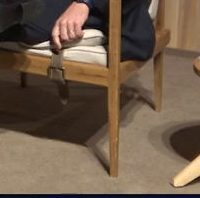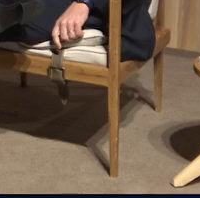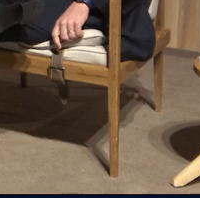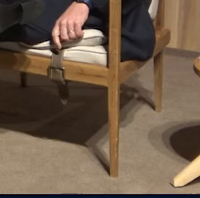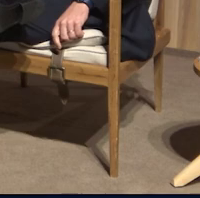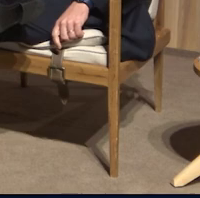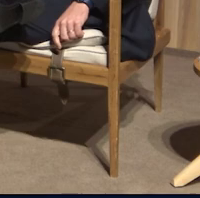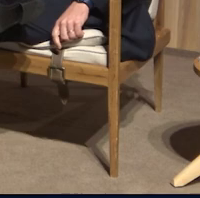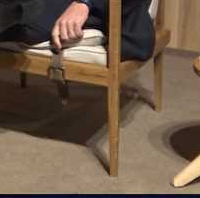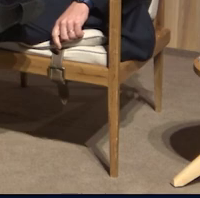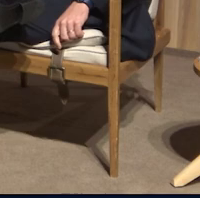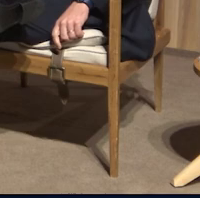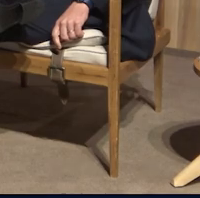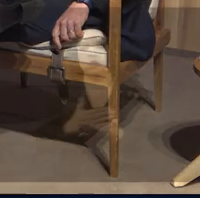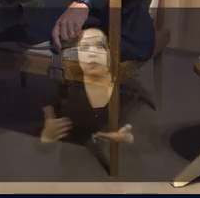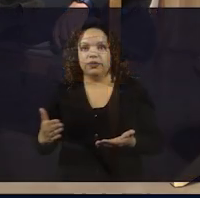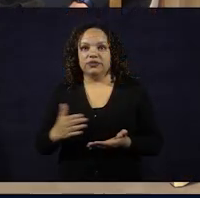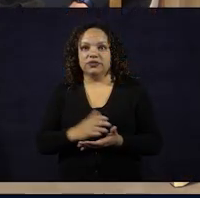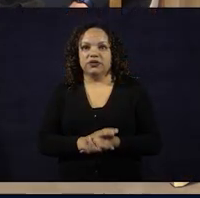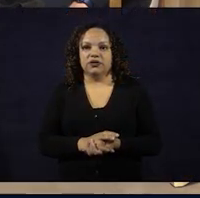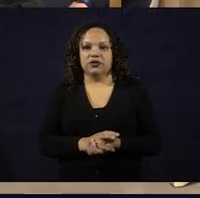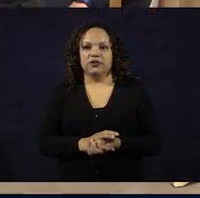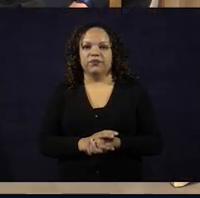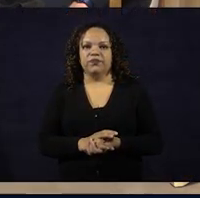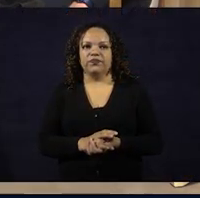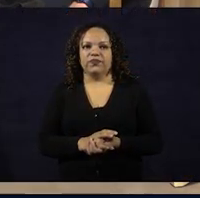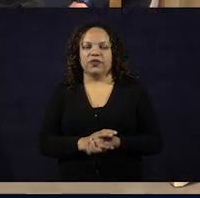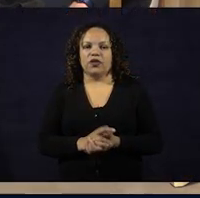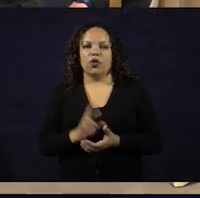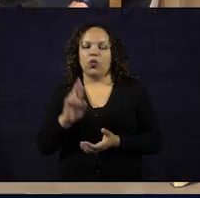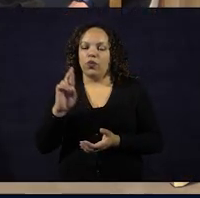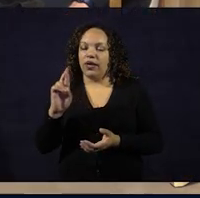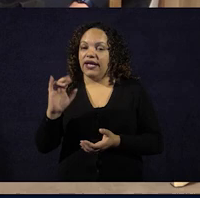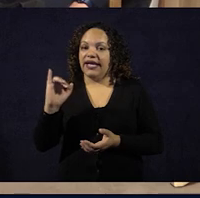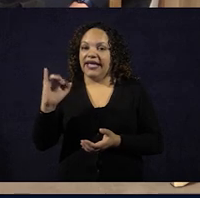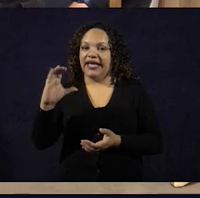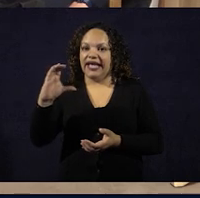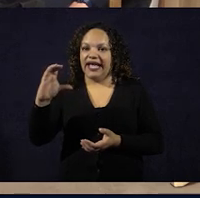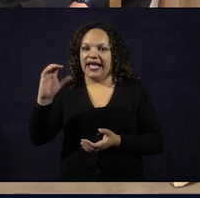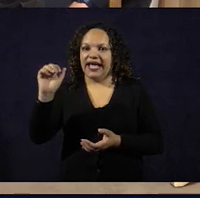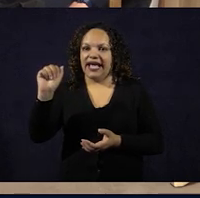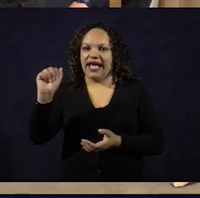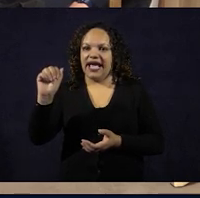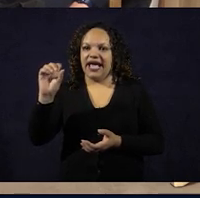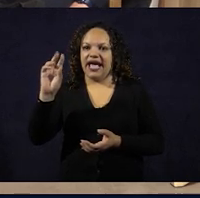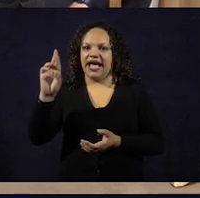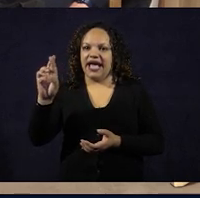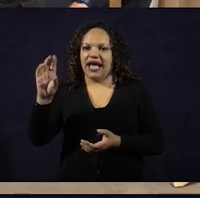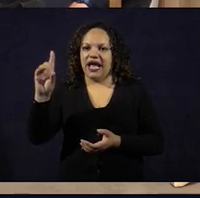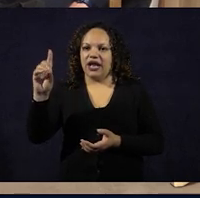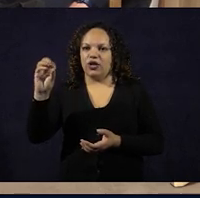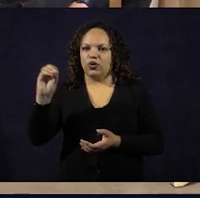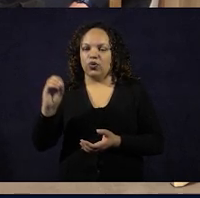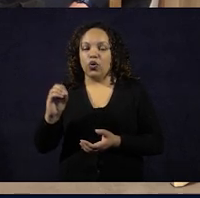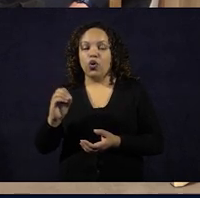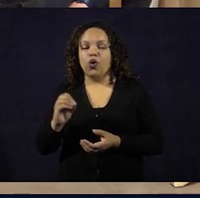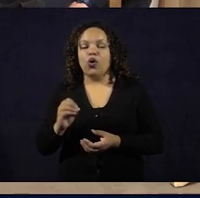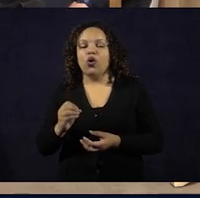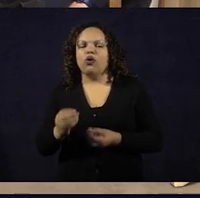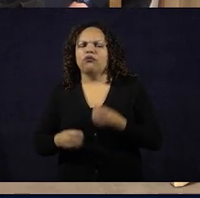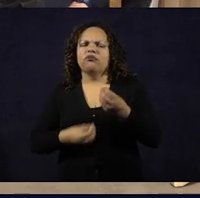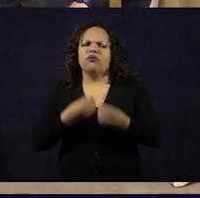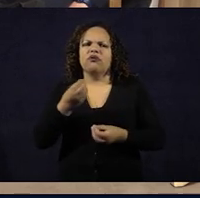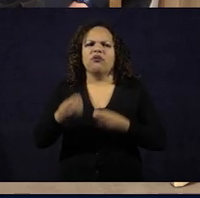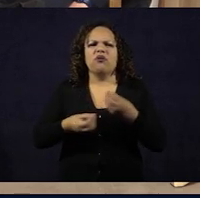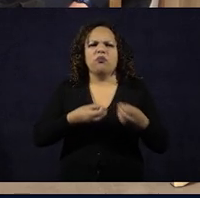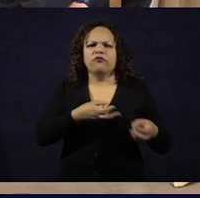E aí eu queria começar com o Ricardo da Raízen para que você falasse um pouquinho como é que você enxerga sustentabilidade né como é que a